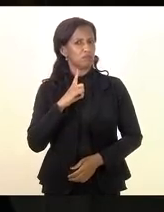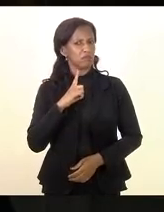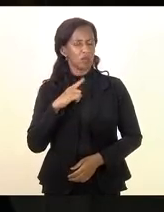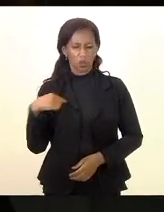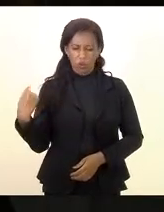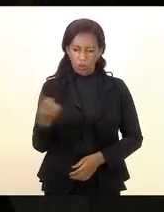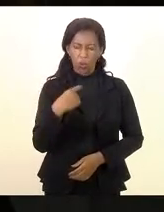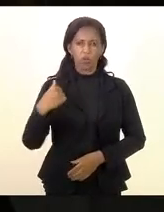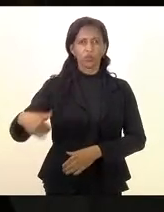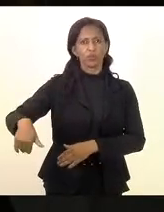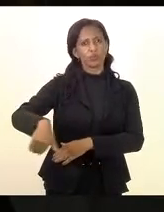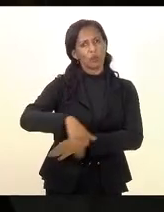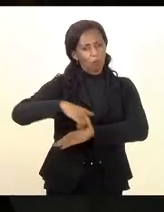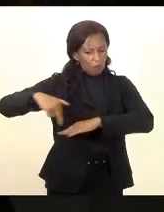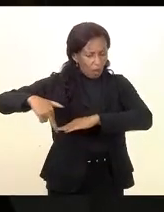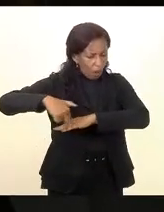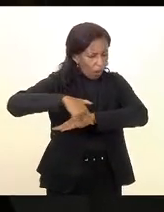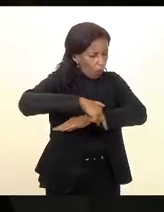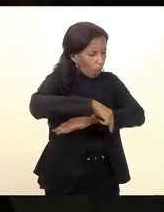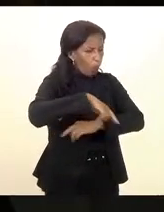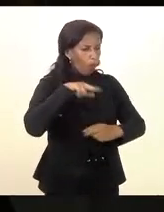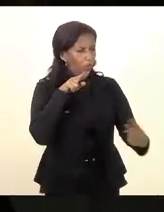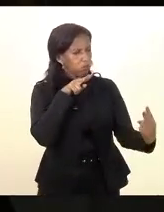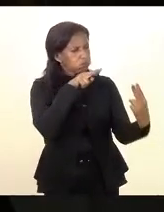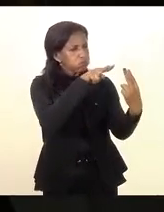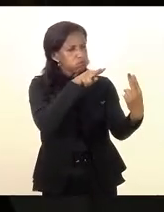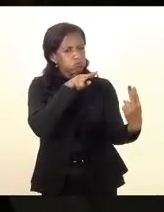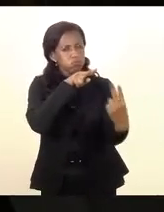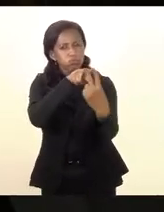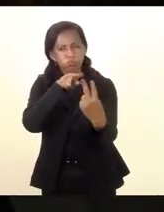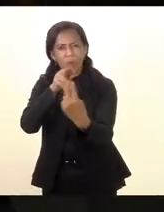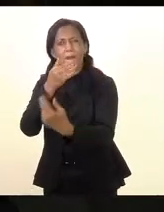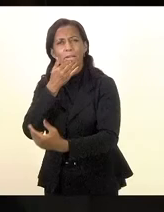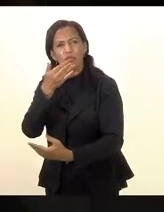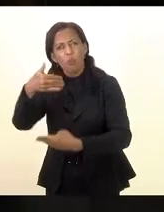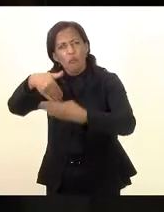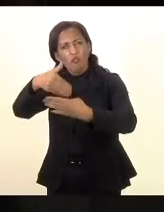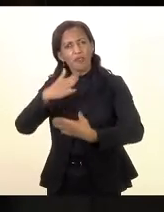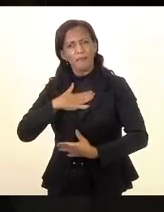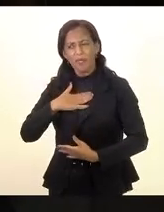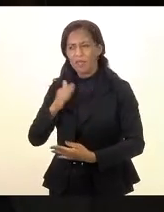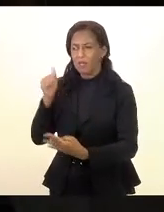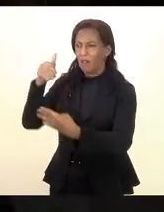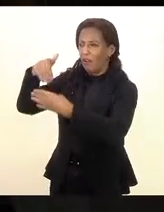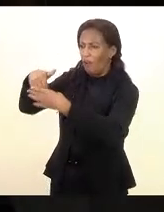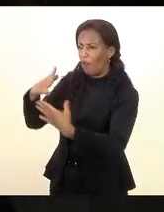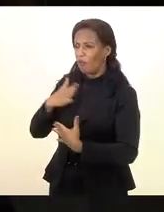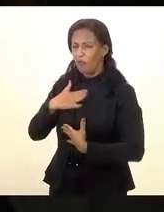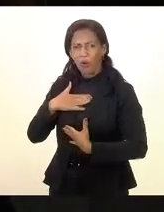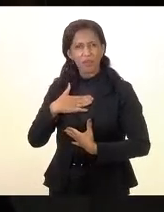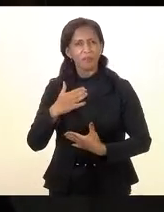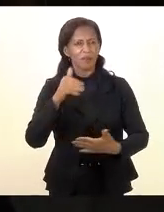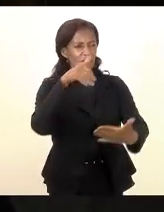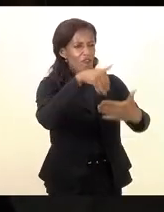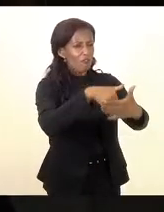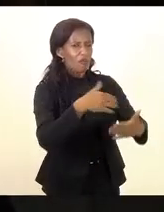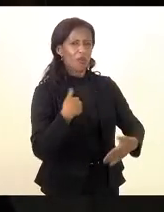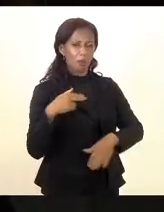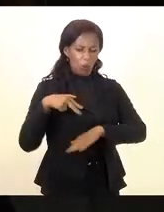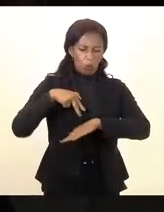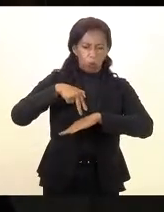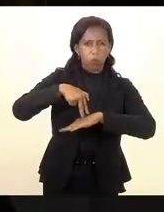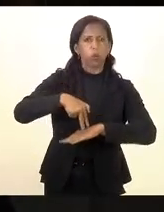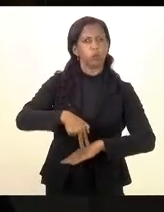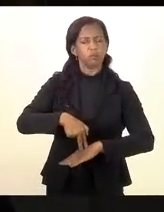nas ruas nós olhamos o olho do olho do cidadão e pedimos o voto dele temos sim que usar essa tribuna aqui com